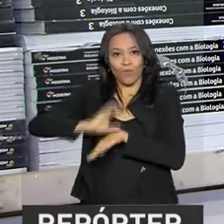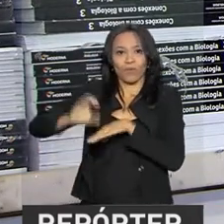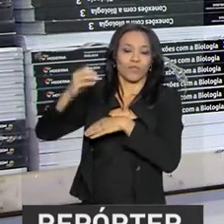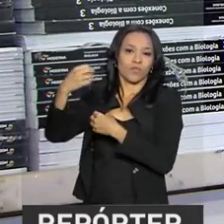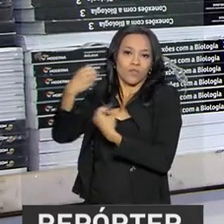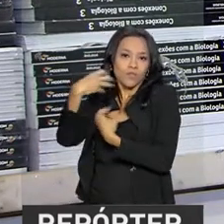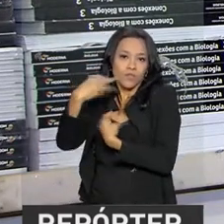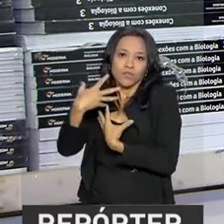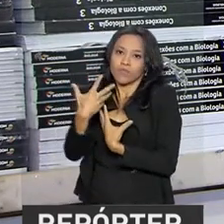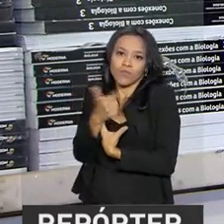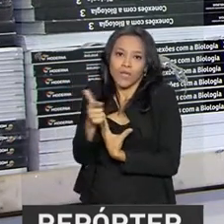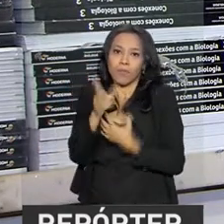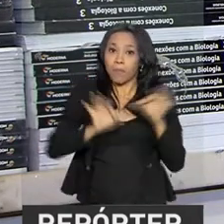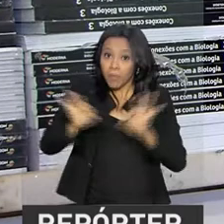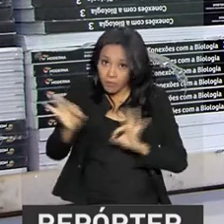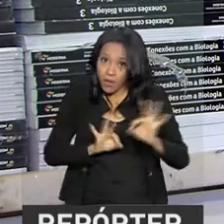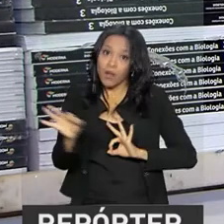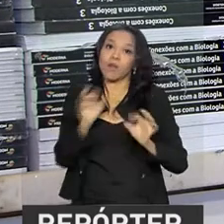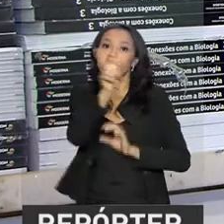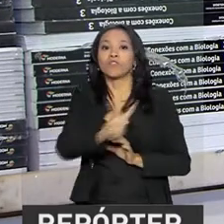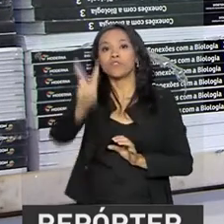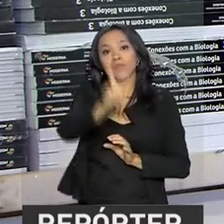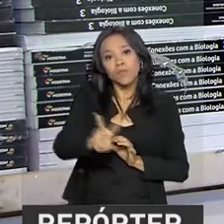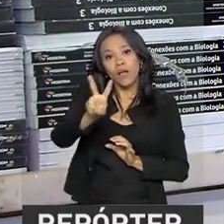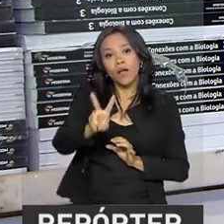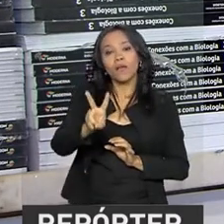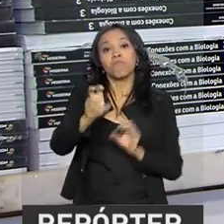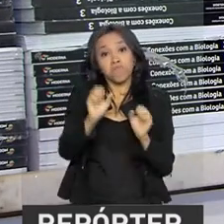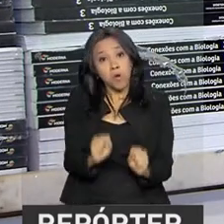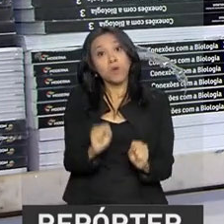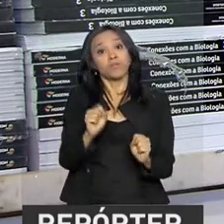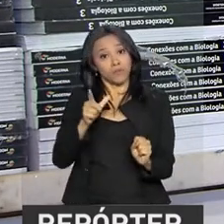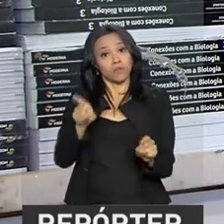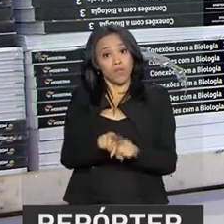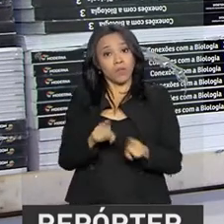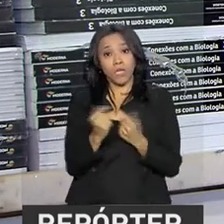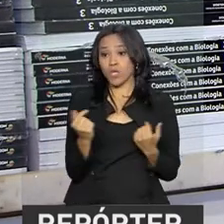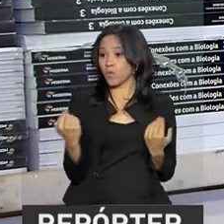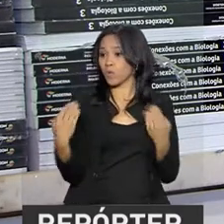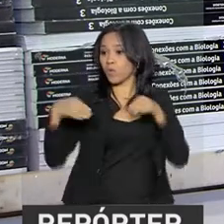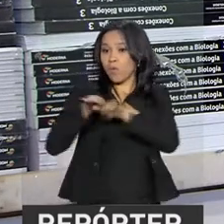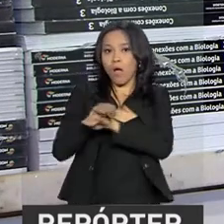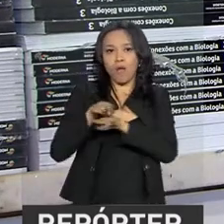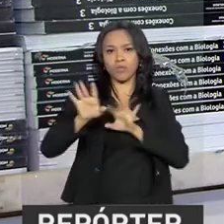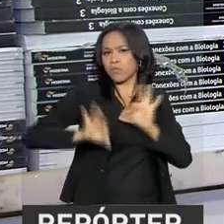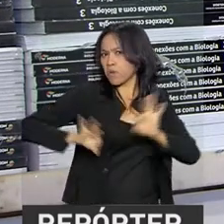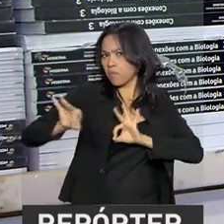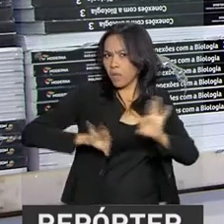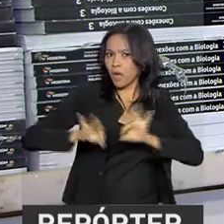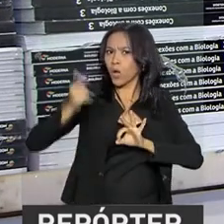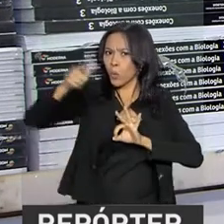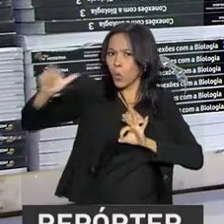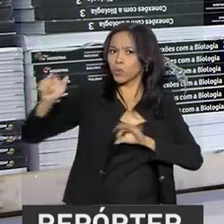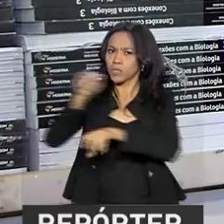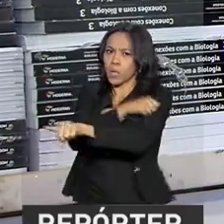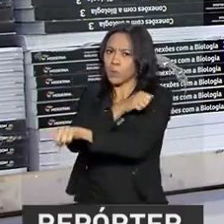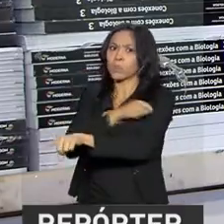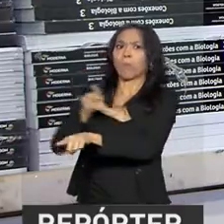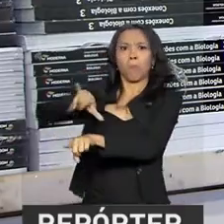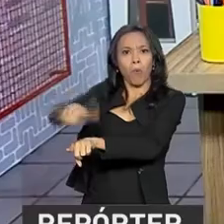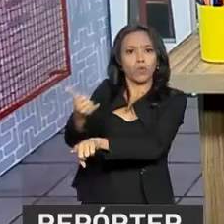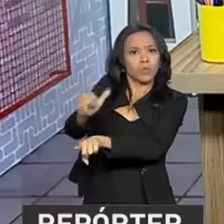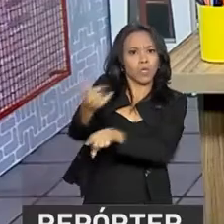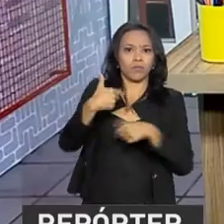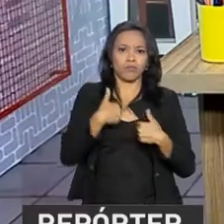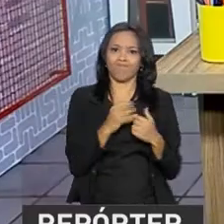fora e se dá por vestibular da escola é para se preparar também de igual para igual é com os outros alunos que têm mais oportunidades